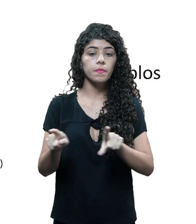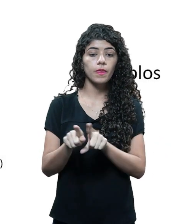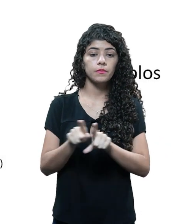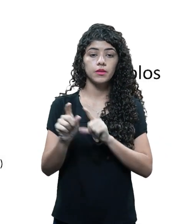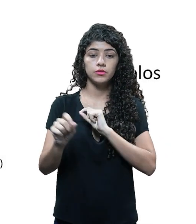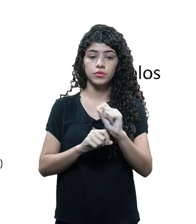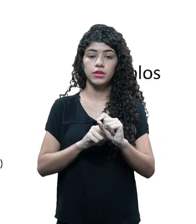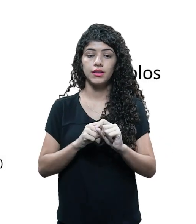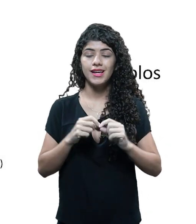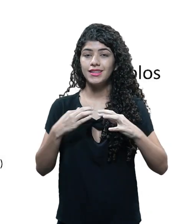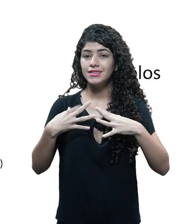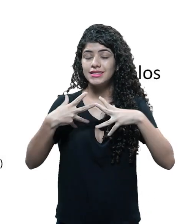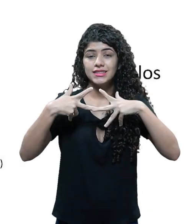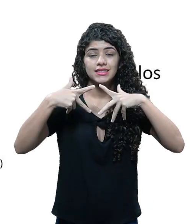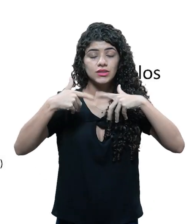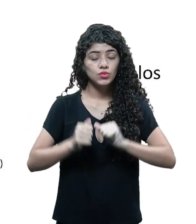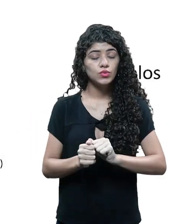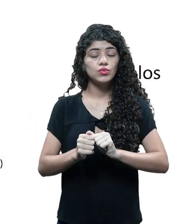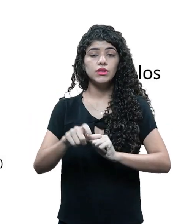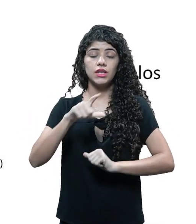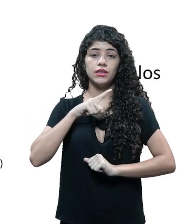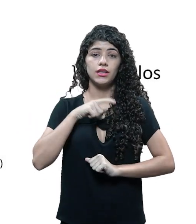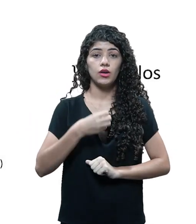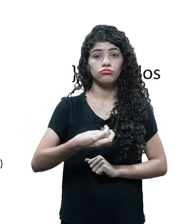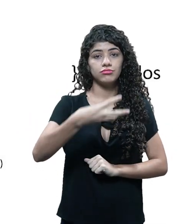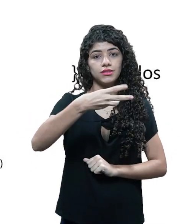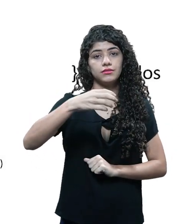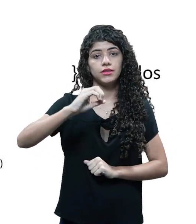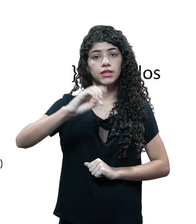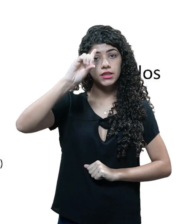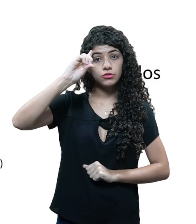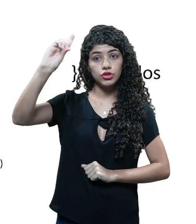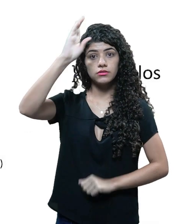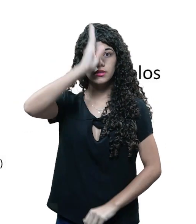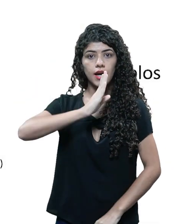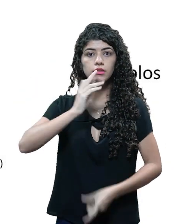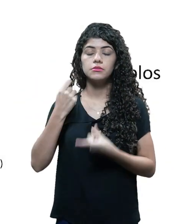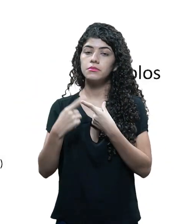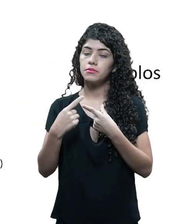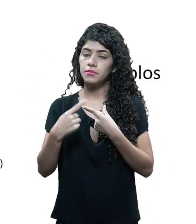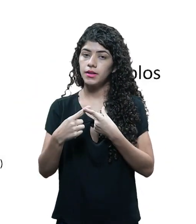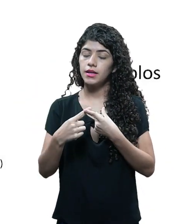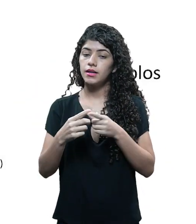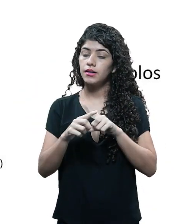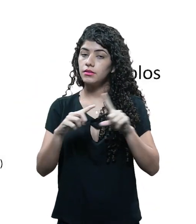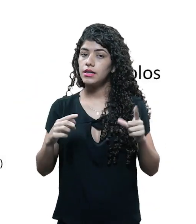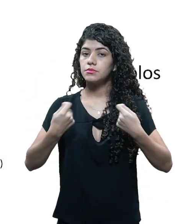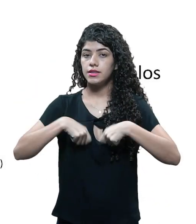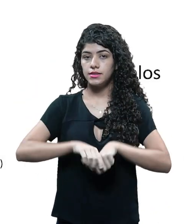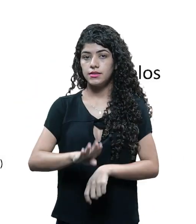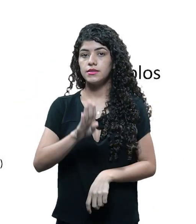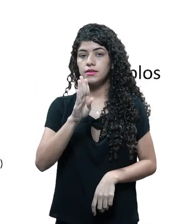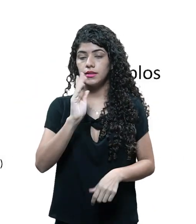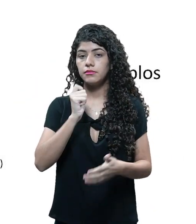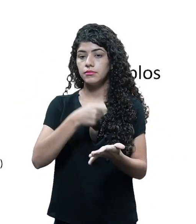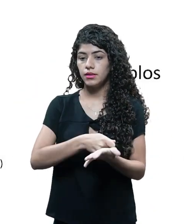O Celtics, esse programa, ele tem um trial de 30 dias que você pode usar o programa de graça, mas ambos são pagos. O Celtics é